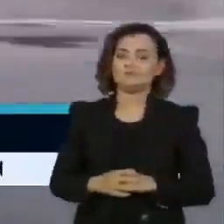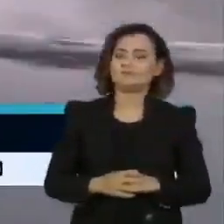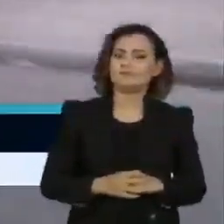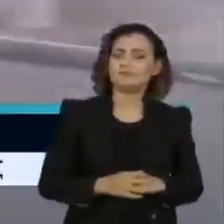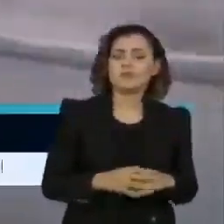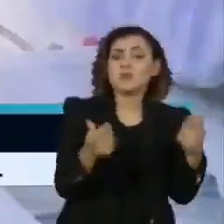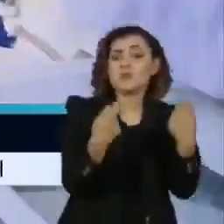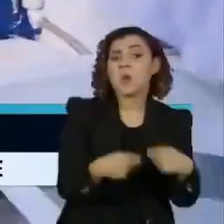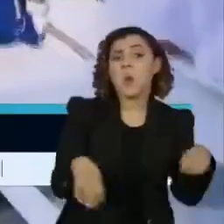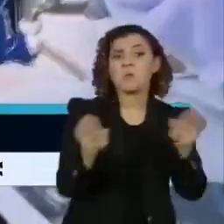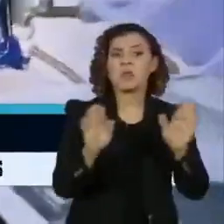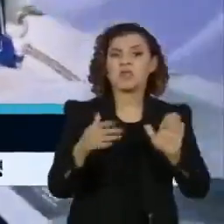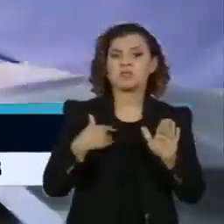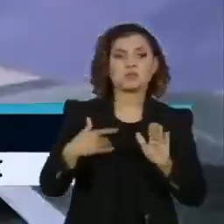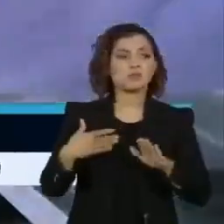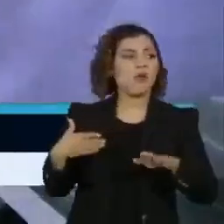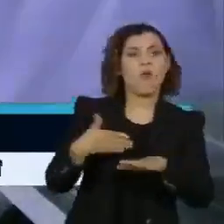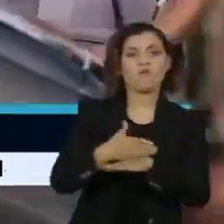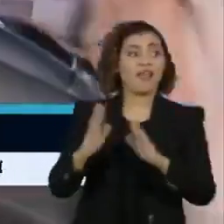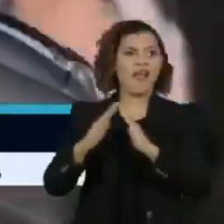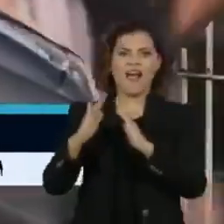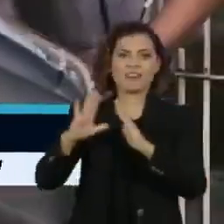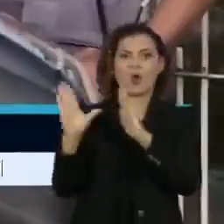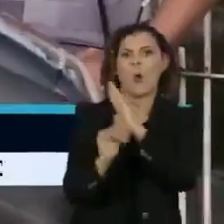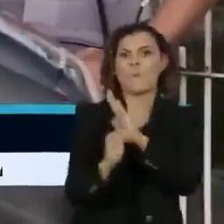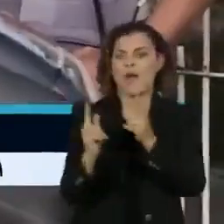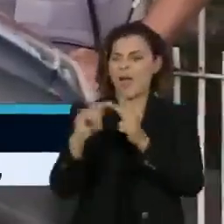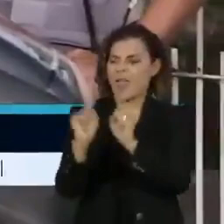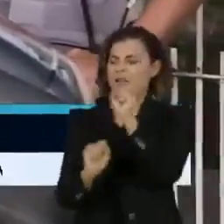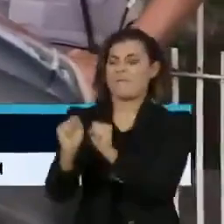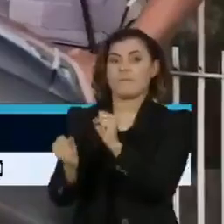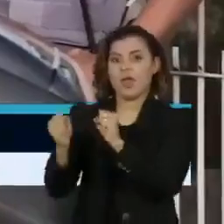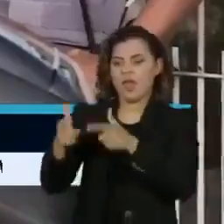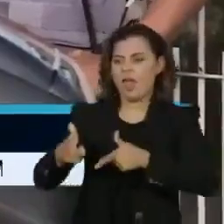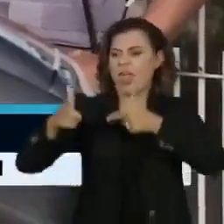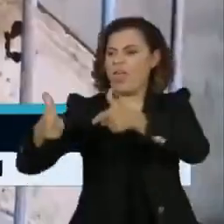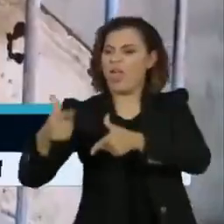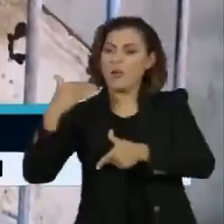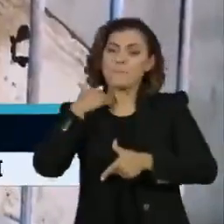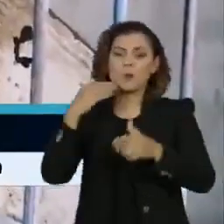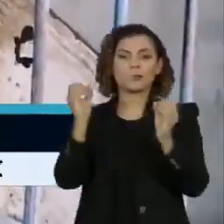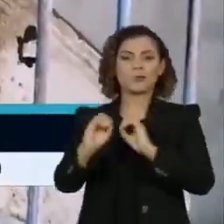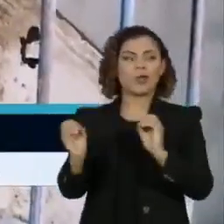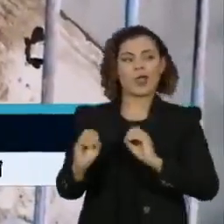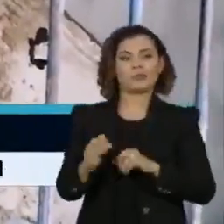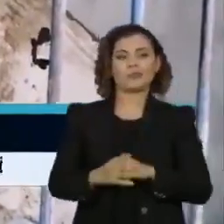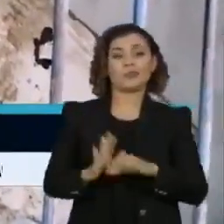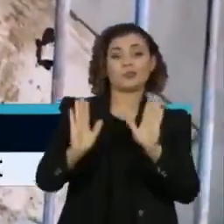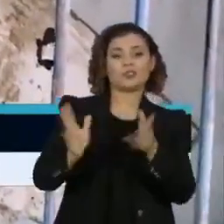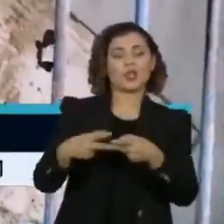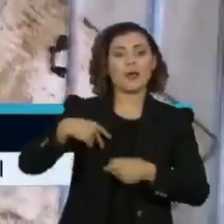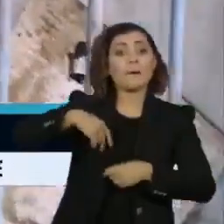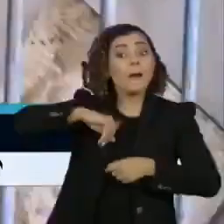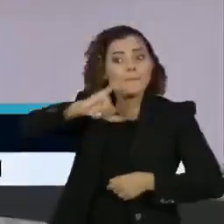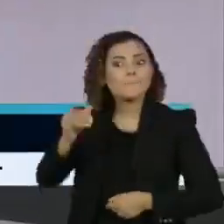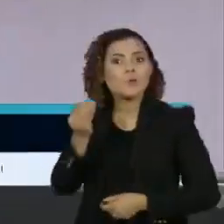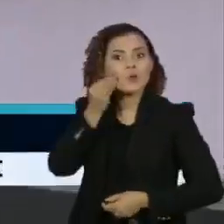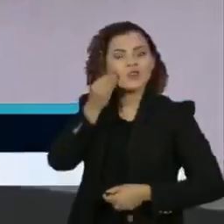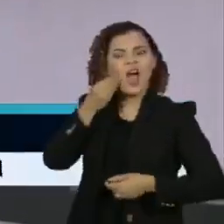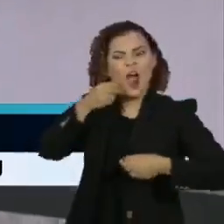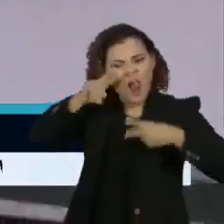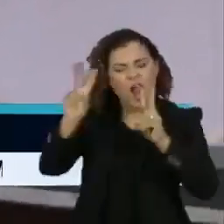Eles não precisam arrombar uma casa, invadir uma empresa ou assaltar um banco para provocar enormes prejuízos